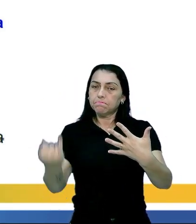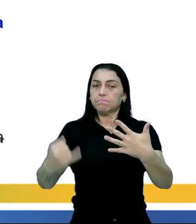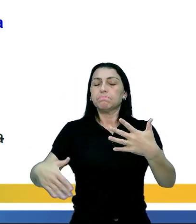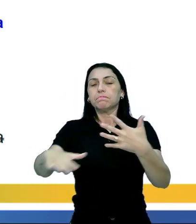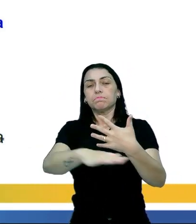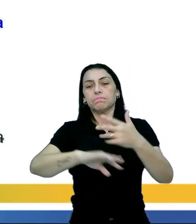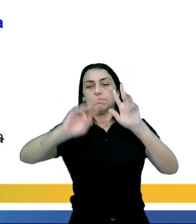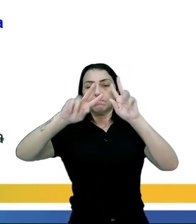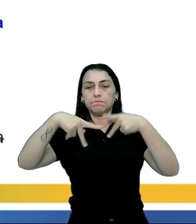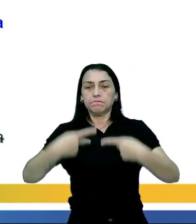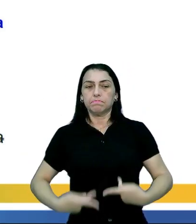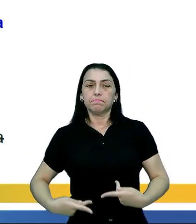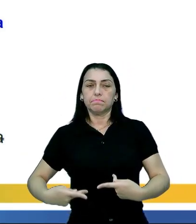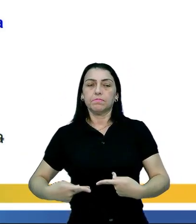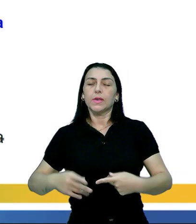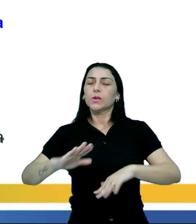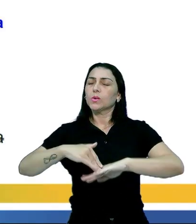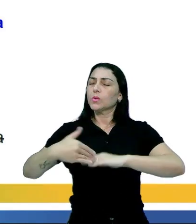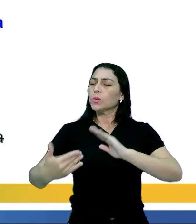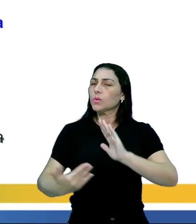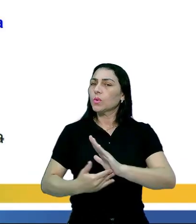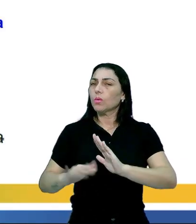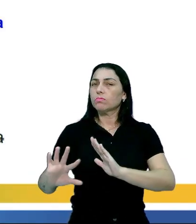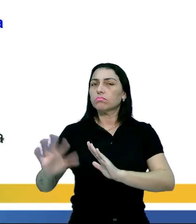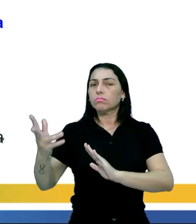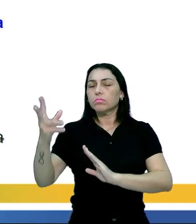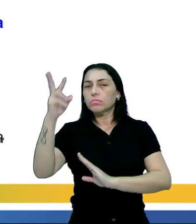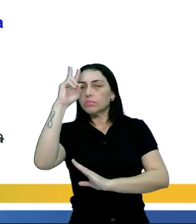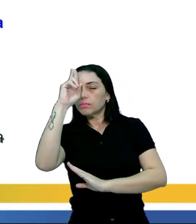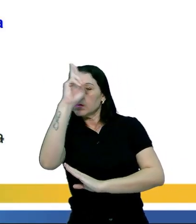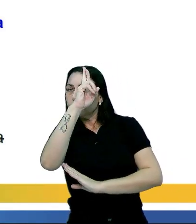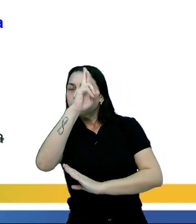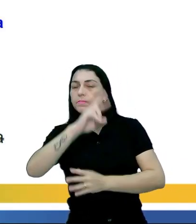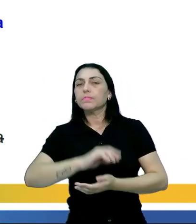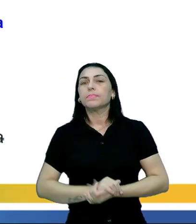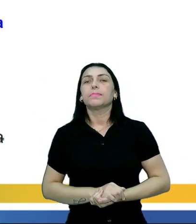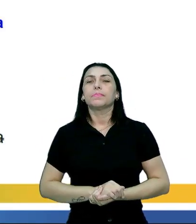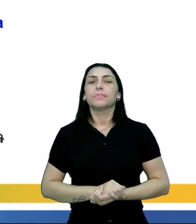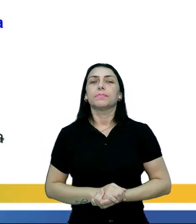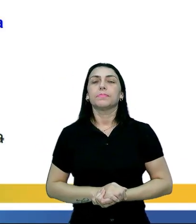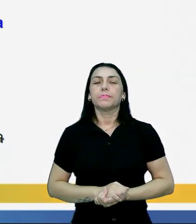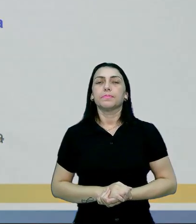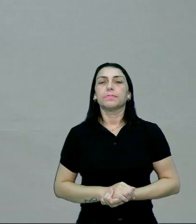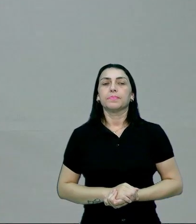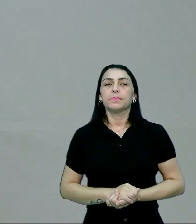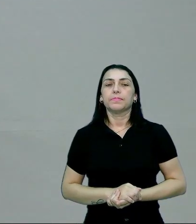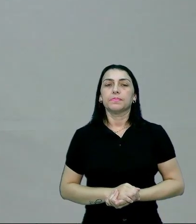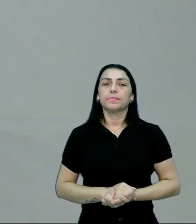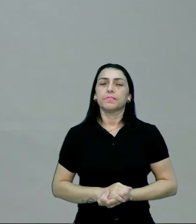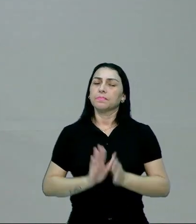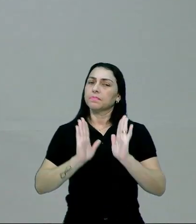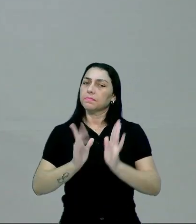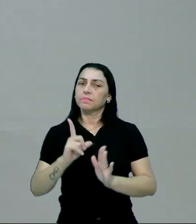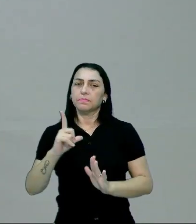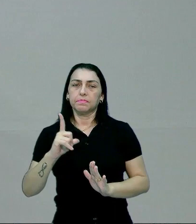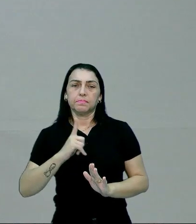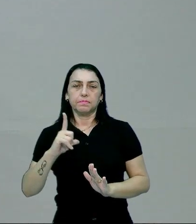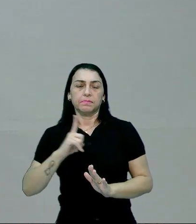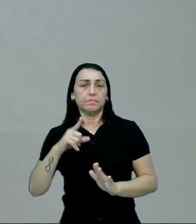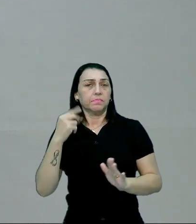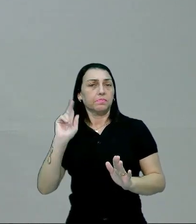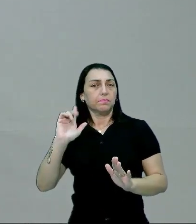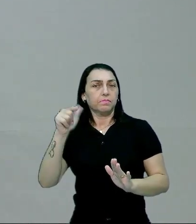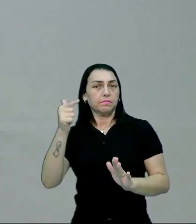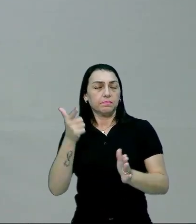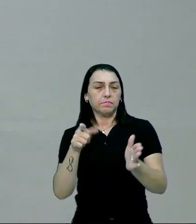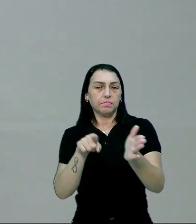elemento essencial da sociedade humana no decorrer da história. Nós já tivemos uma outra